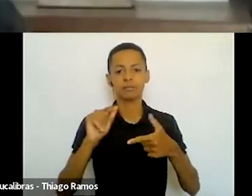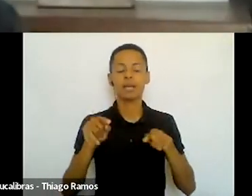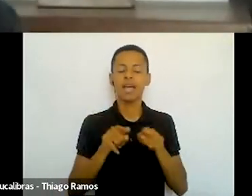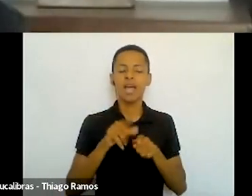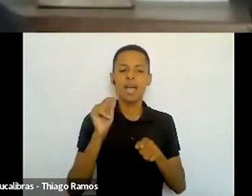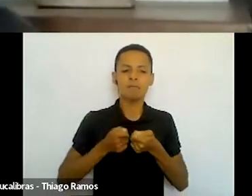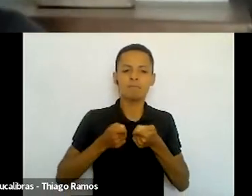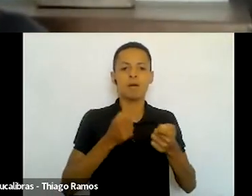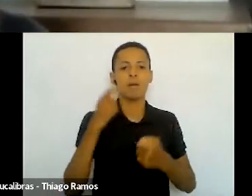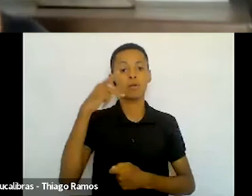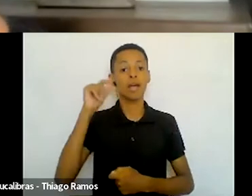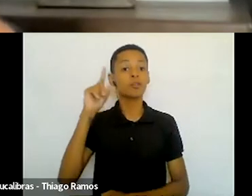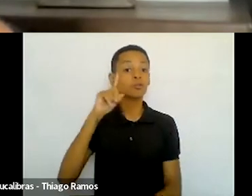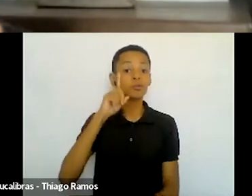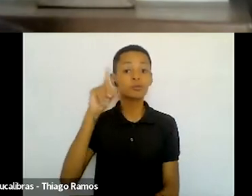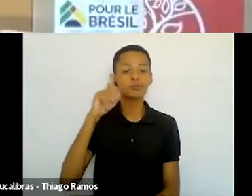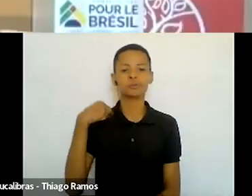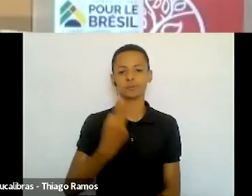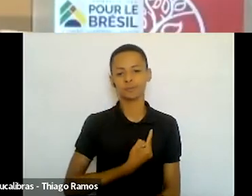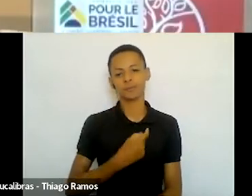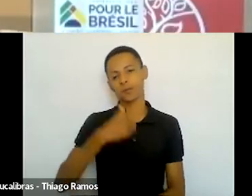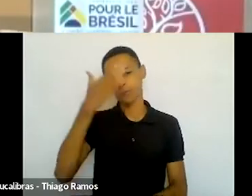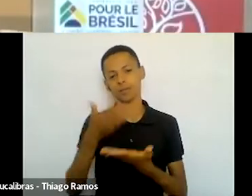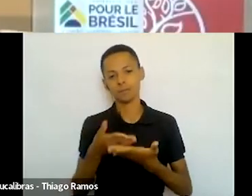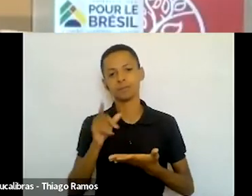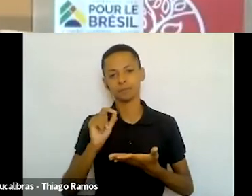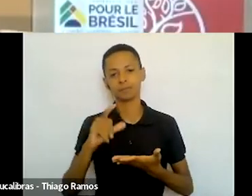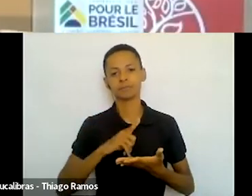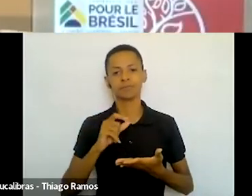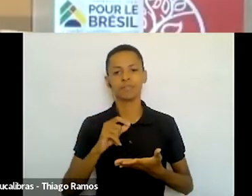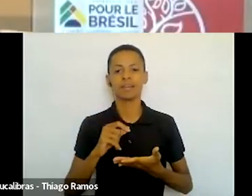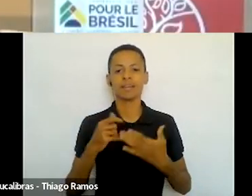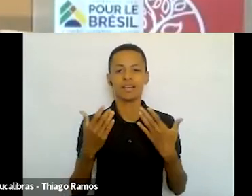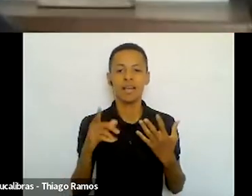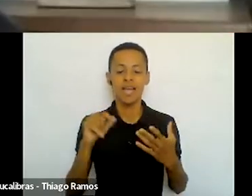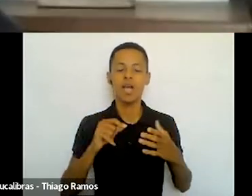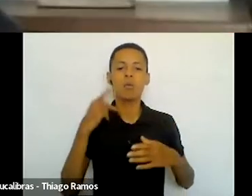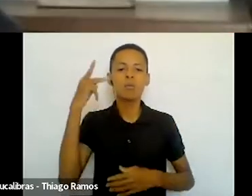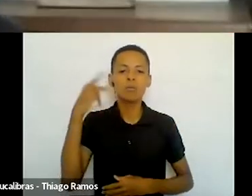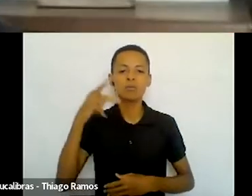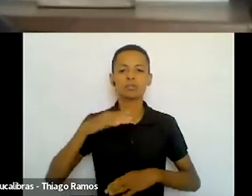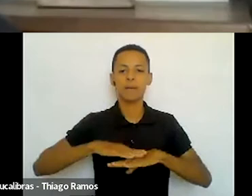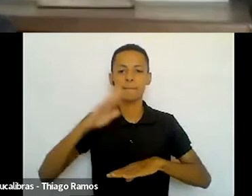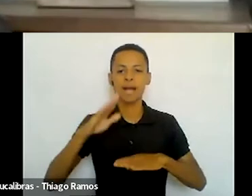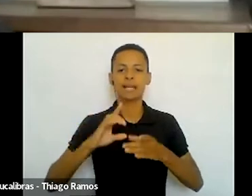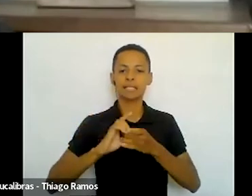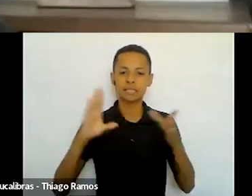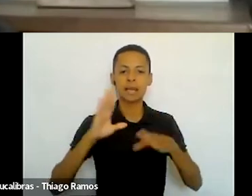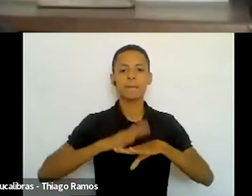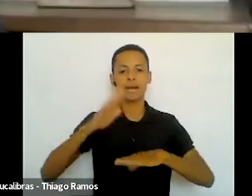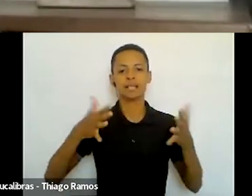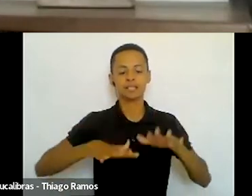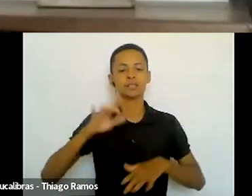nosso cotidiano. E acho que a gente está falando de uma política e uma democracia mais